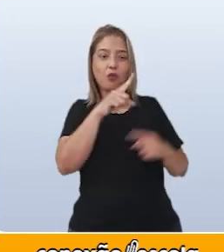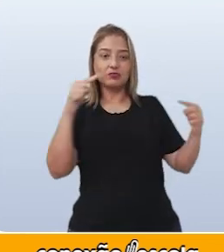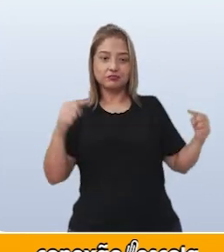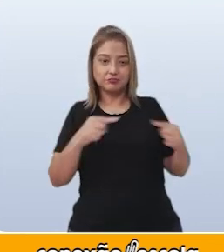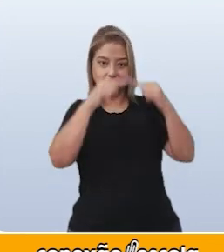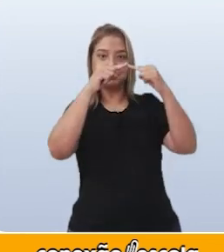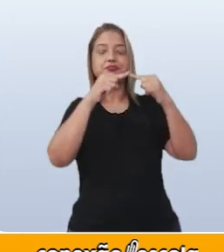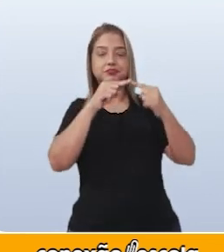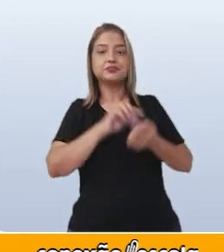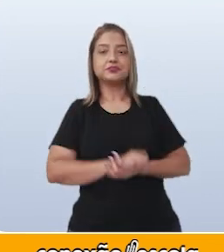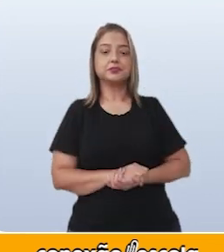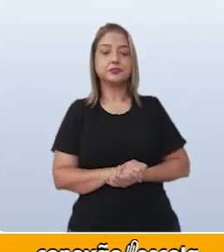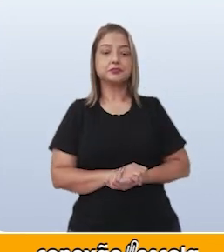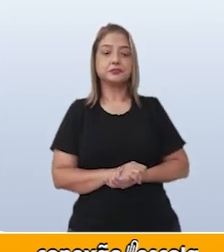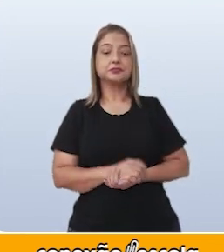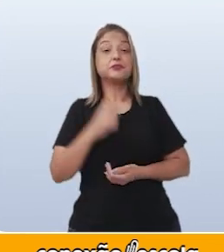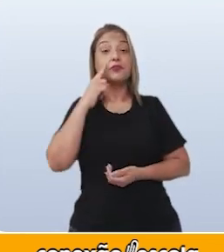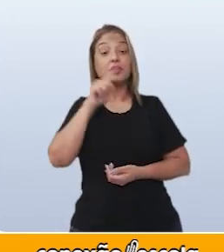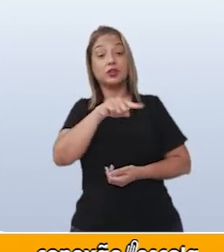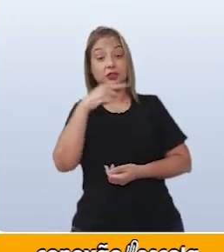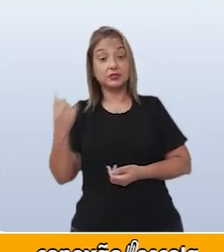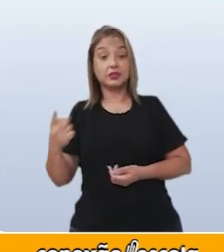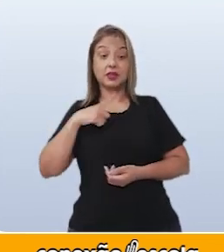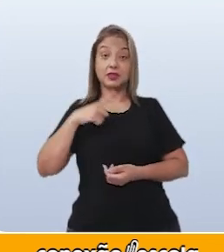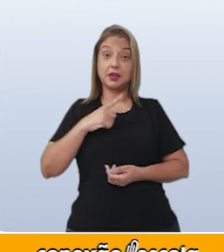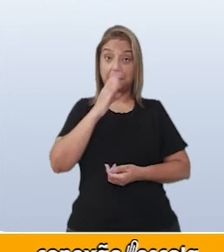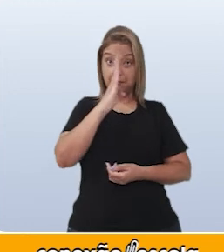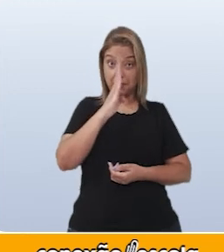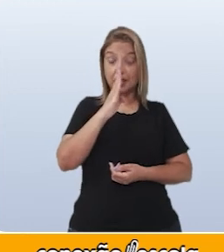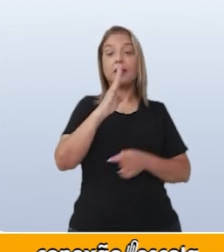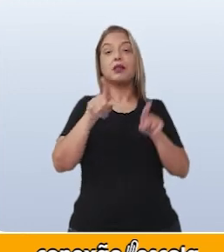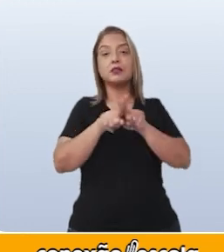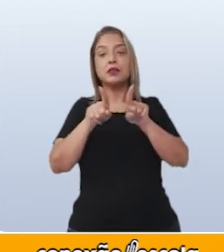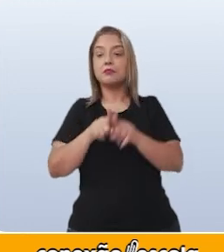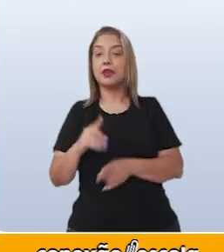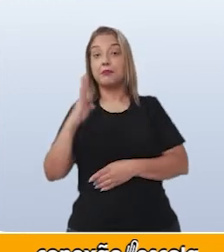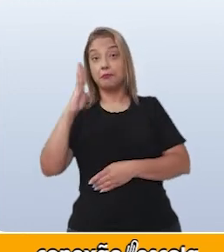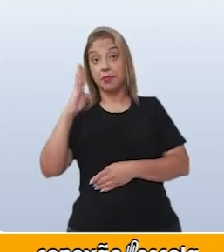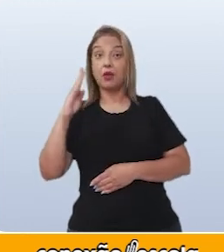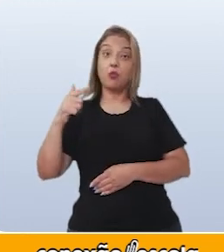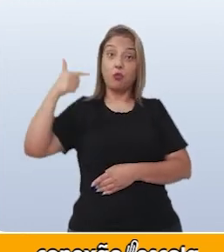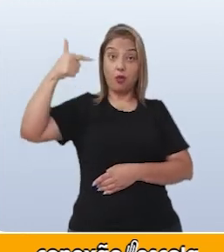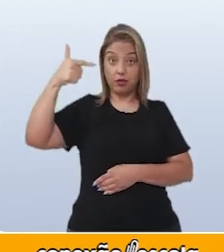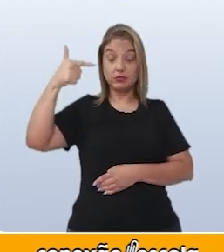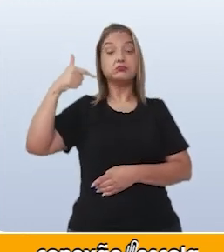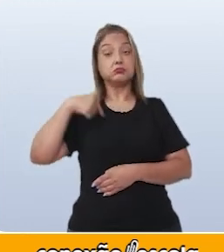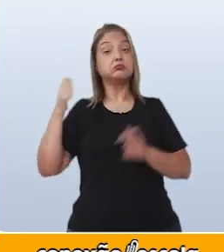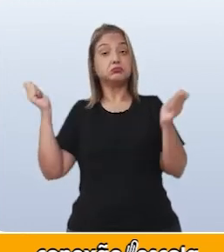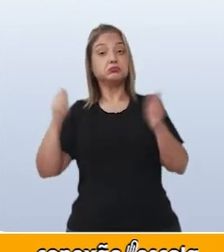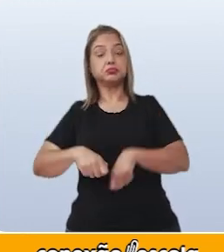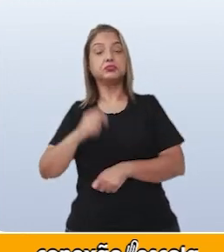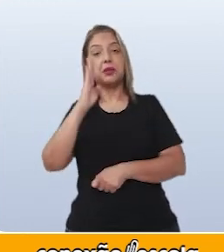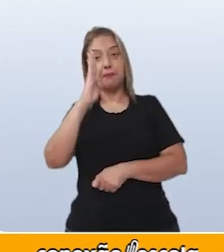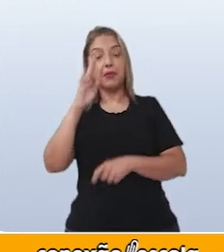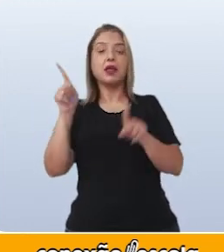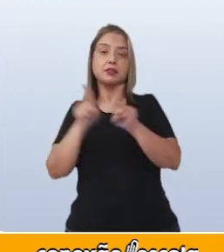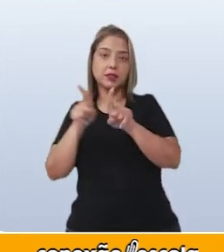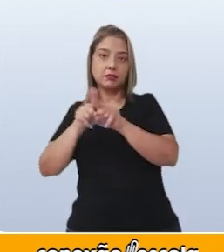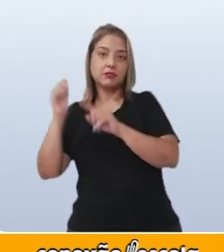evidência. Do outro lado, eu tenho b e b ao quadrado. Então, eu posso colocar o b em